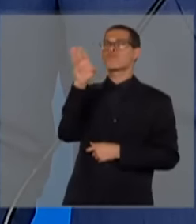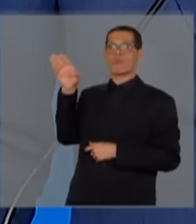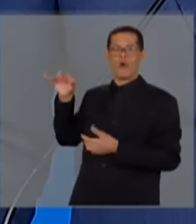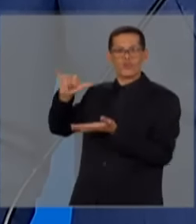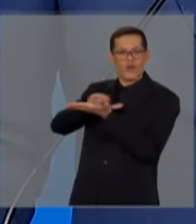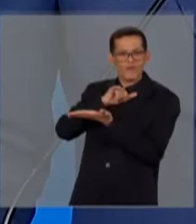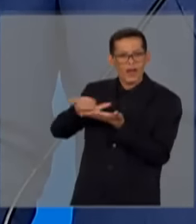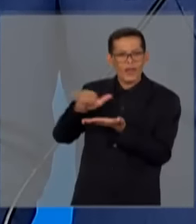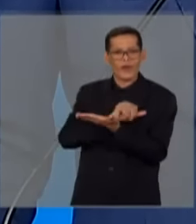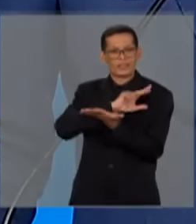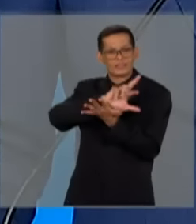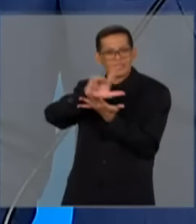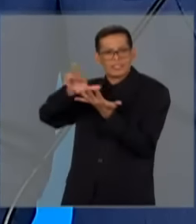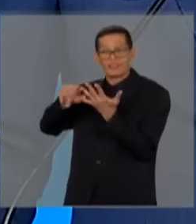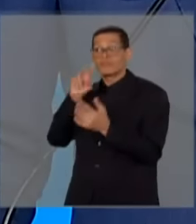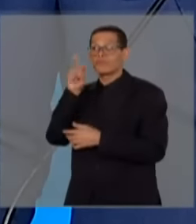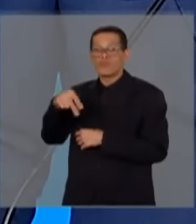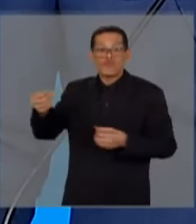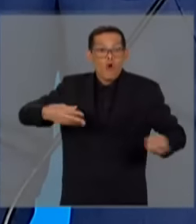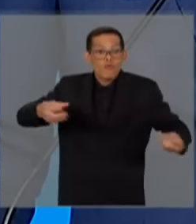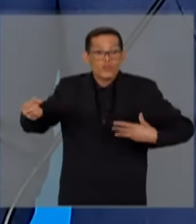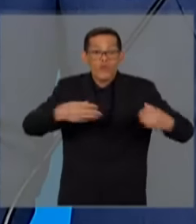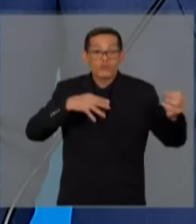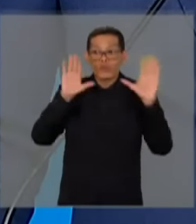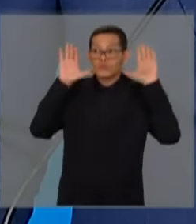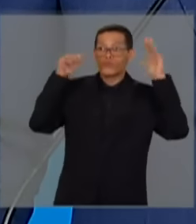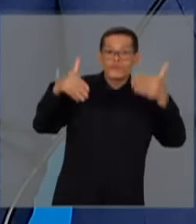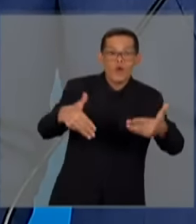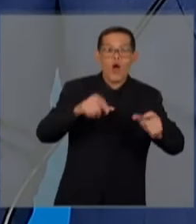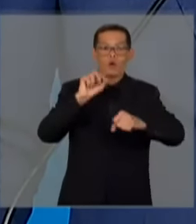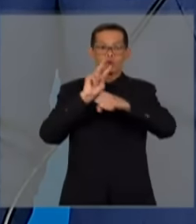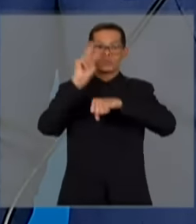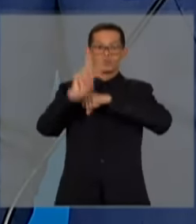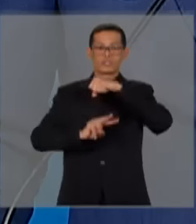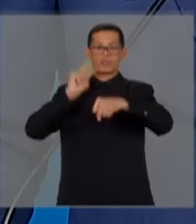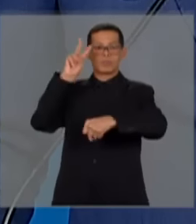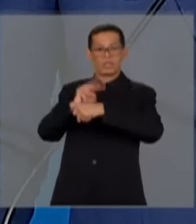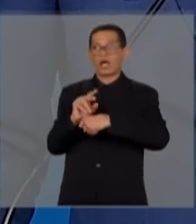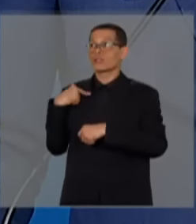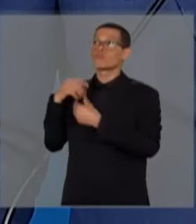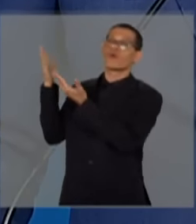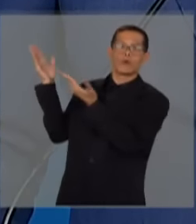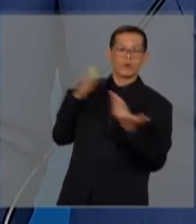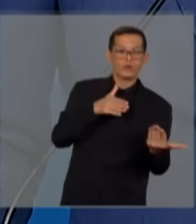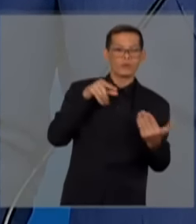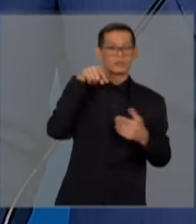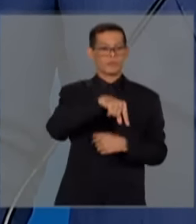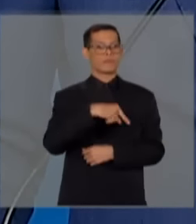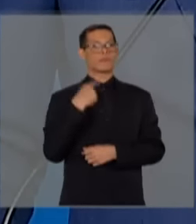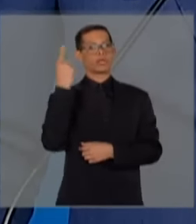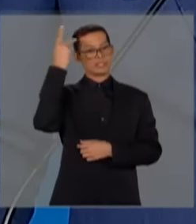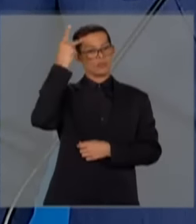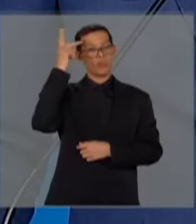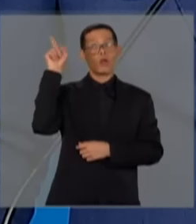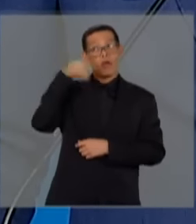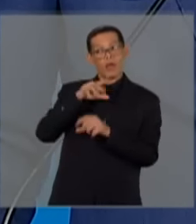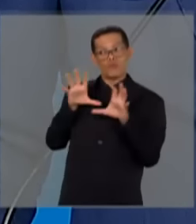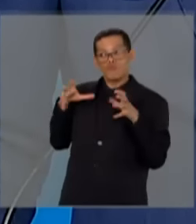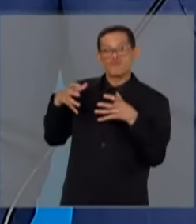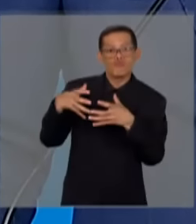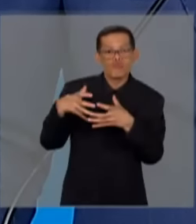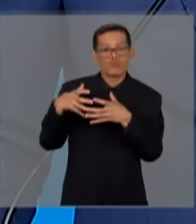inovação de sustentabilidade das maiores metrópoles do mundo e é isso que eu vou trazer para São Paulo com time com